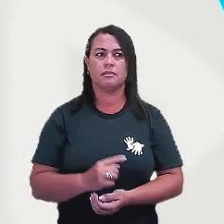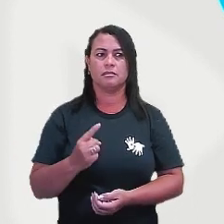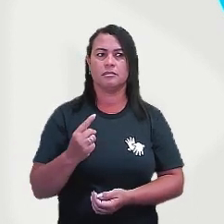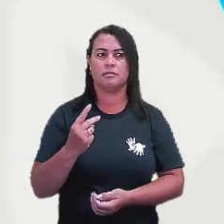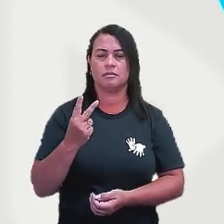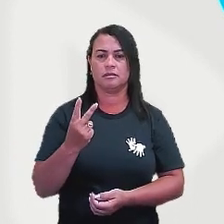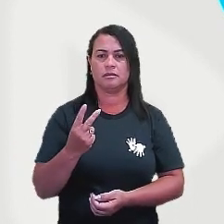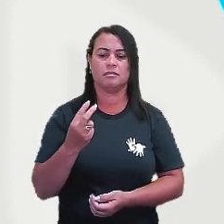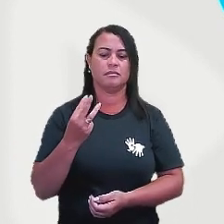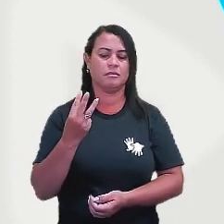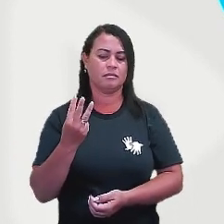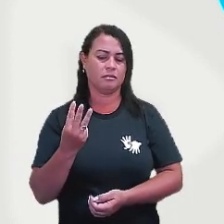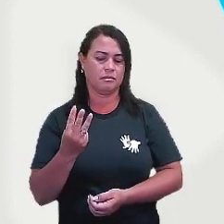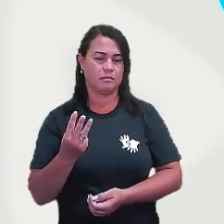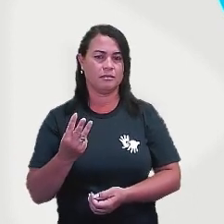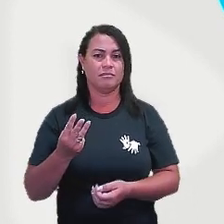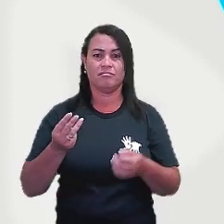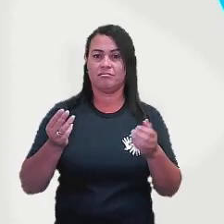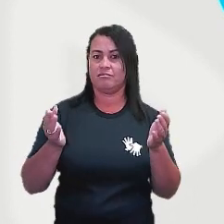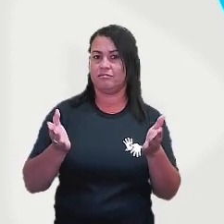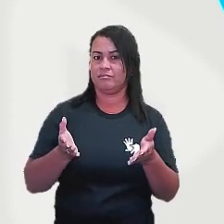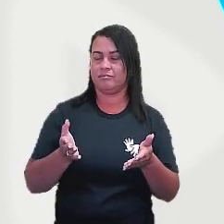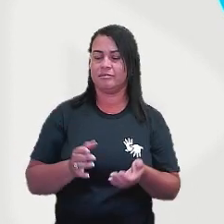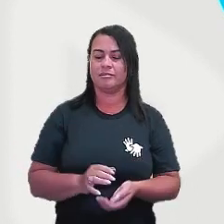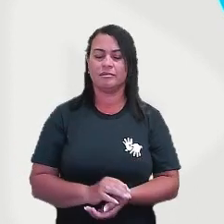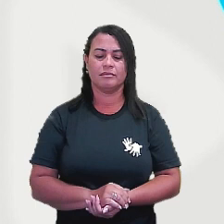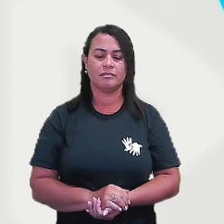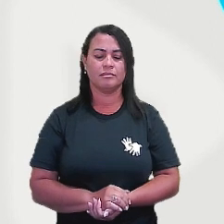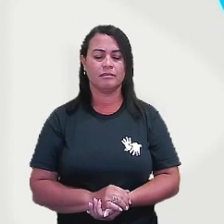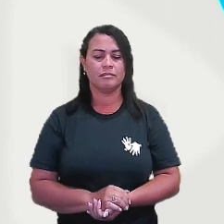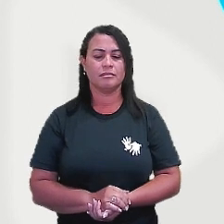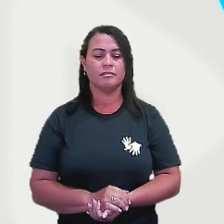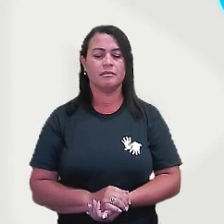1, 2, 3 e já!